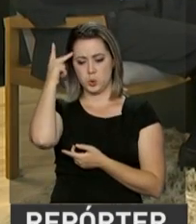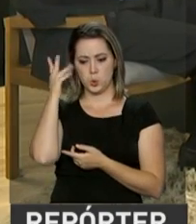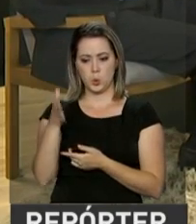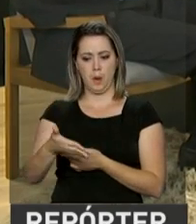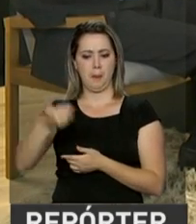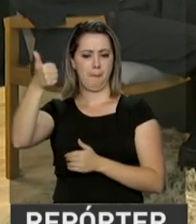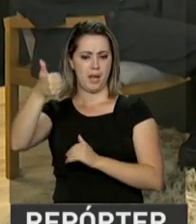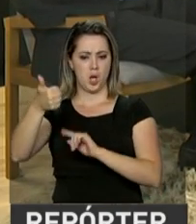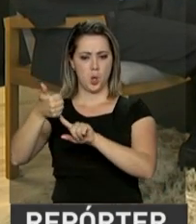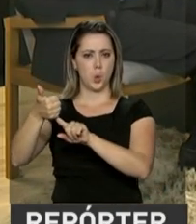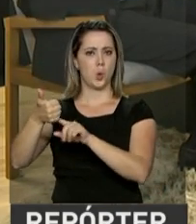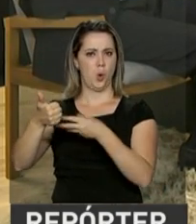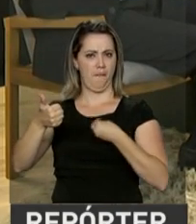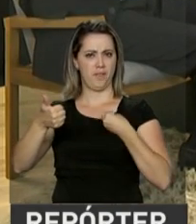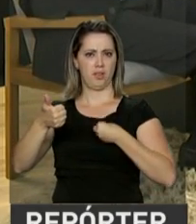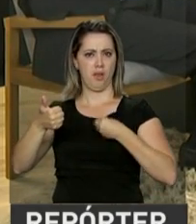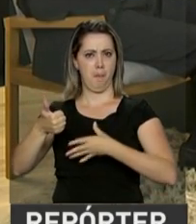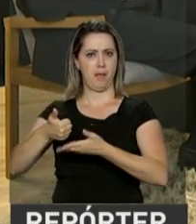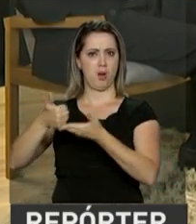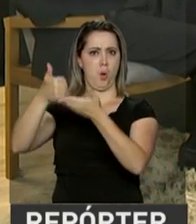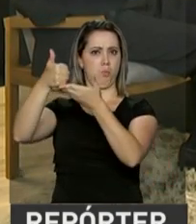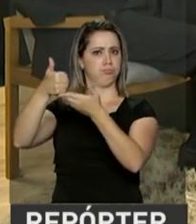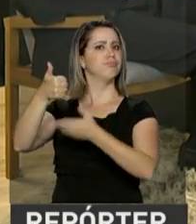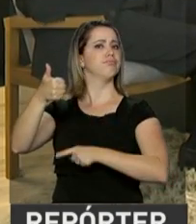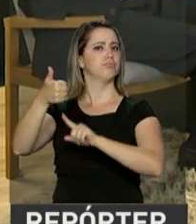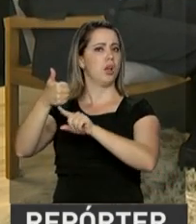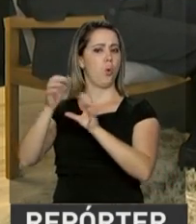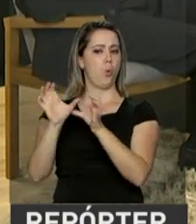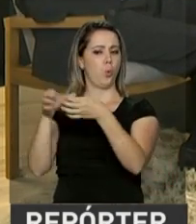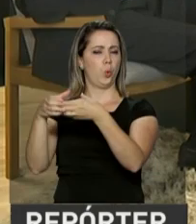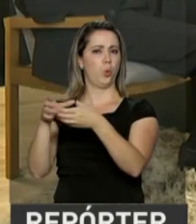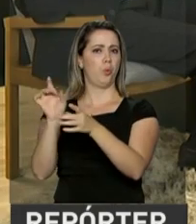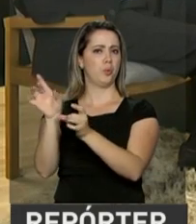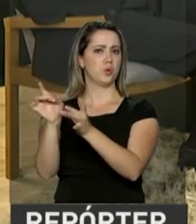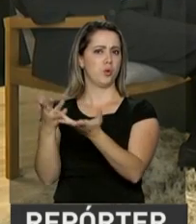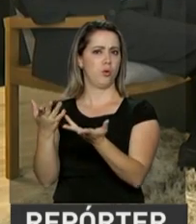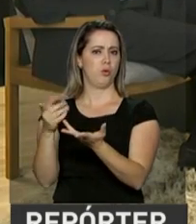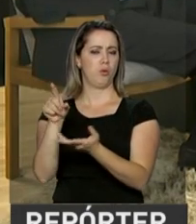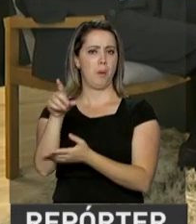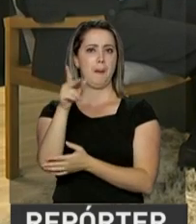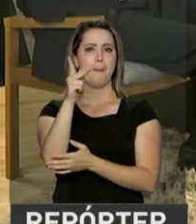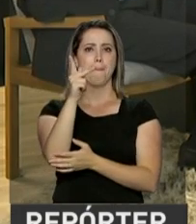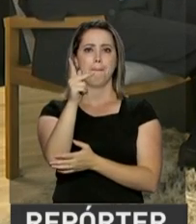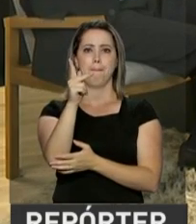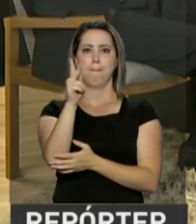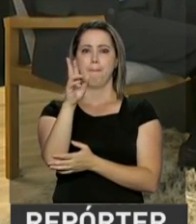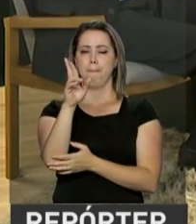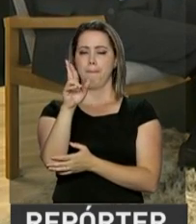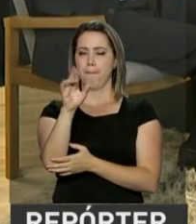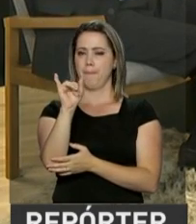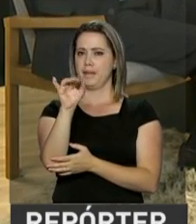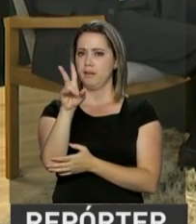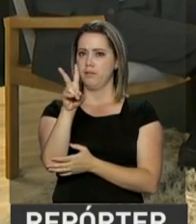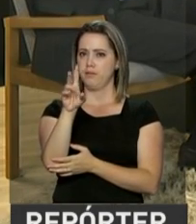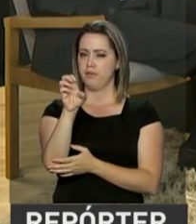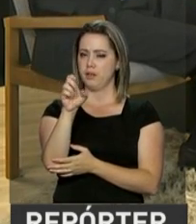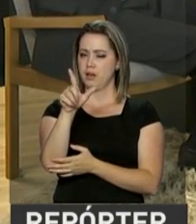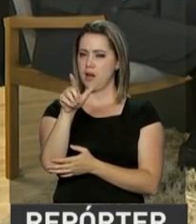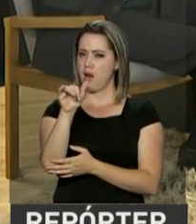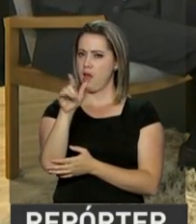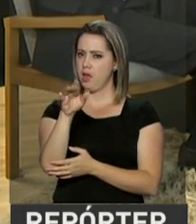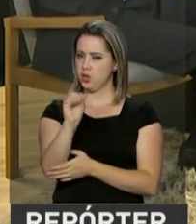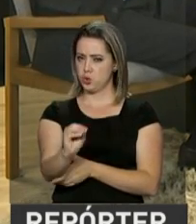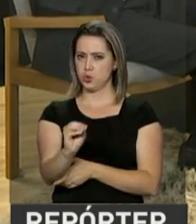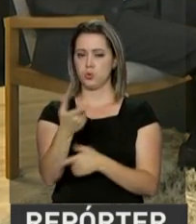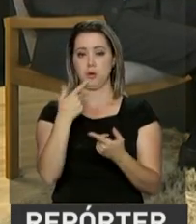e as pessoas mas se é só seu se é só desse grupo não é um benefício é um privilégio então aposentadoria a reforma não vai mexer não vai